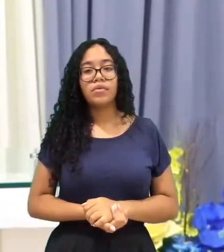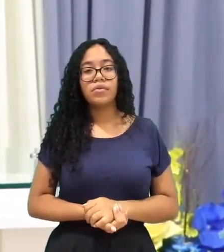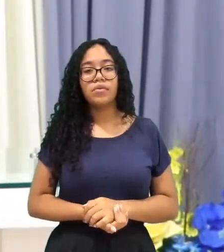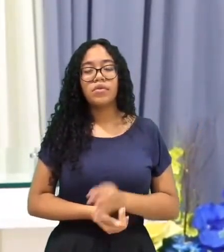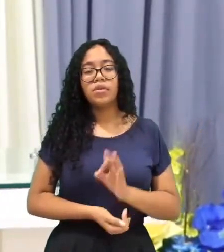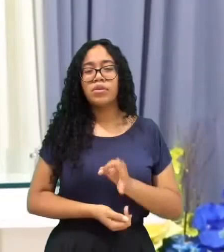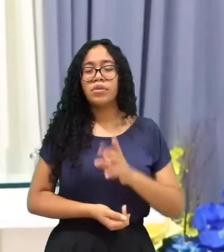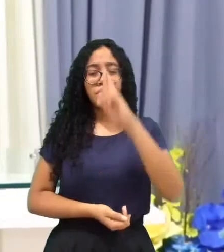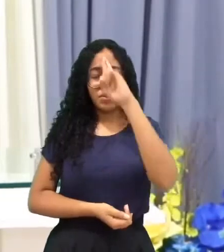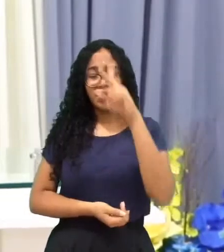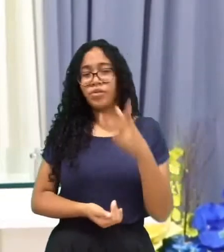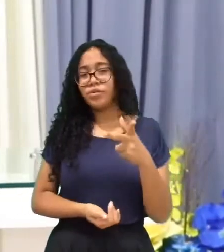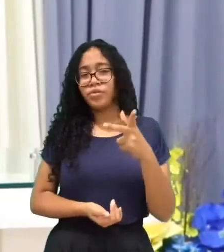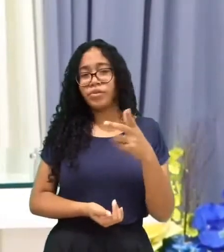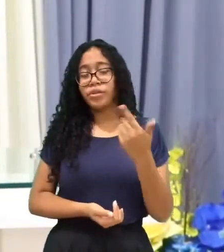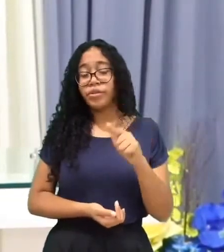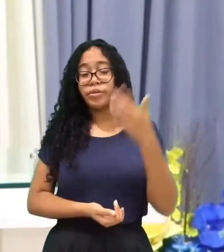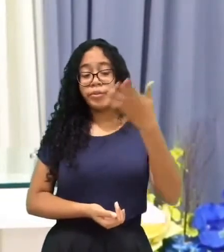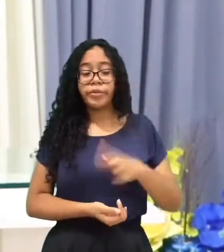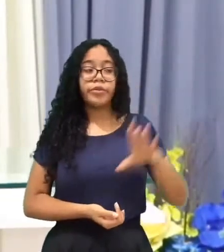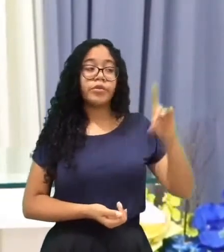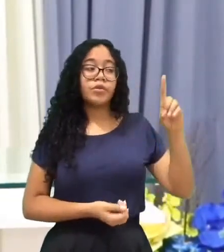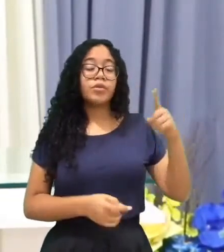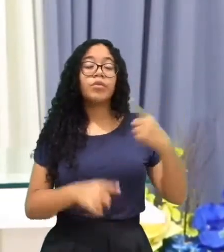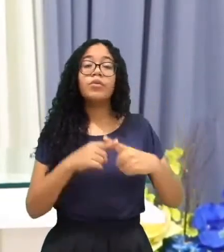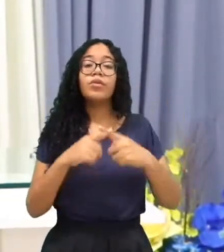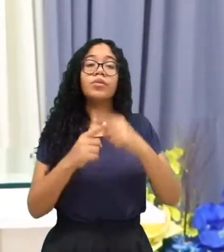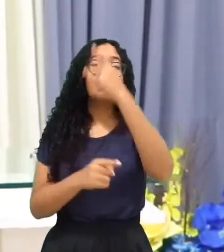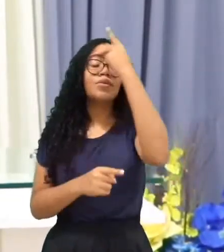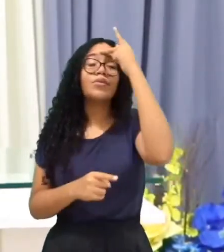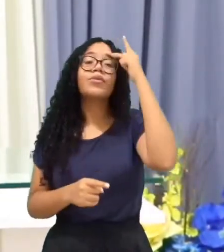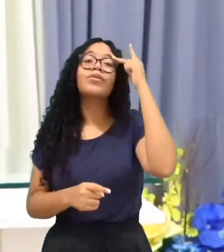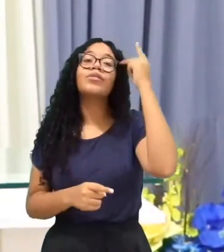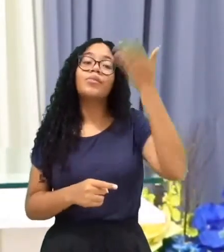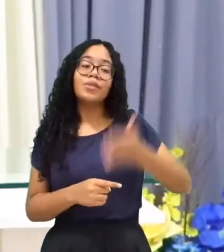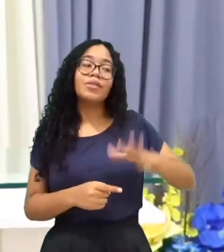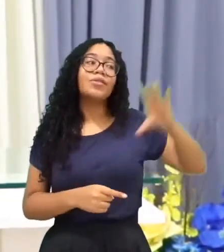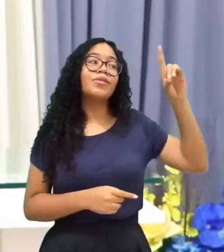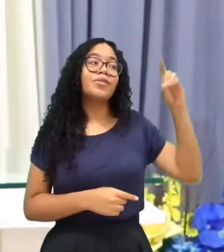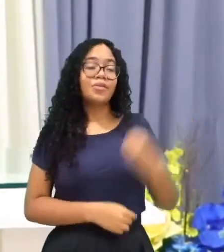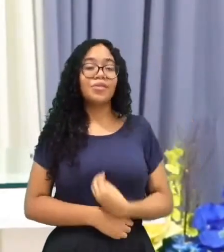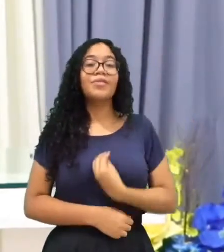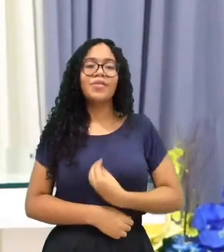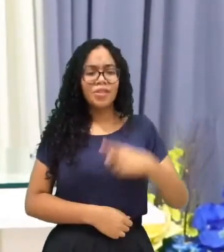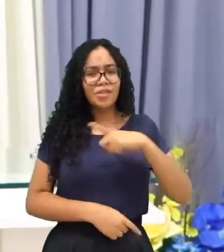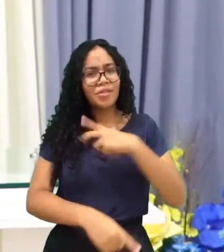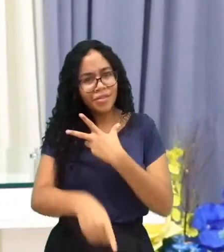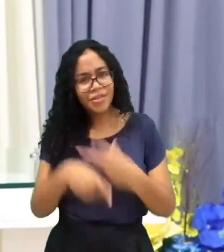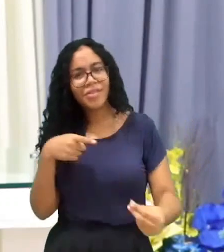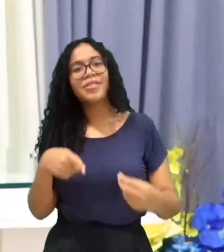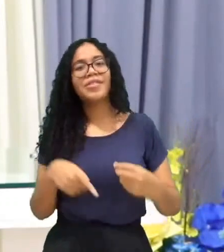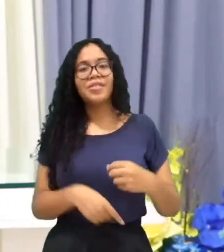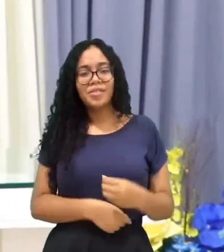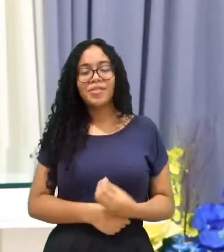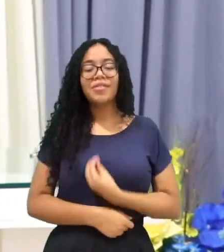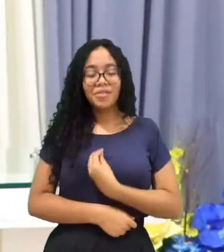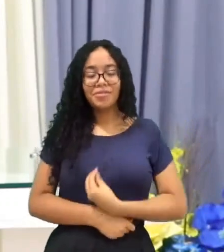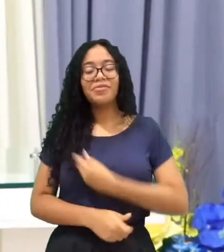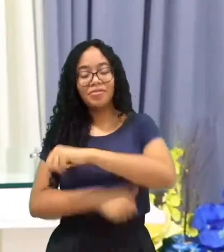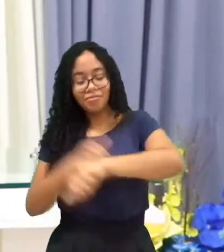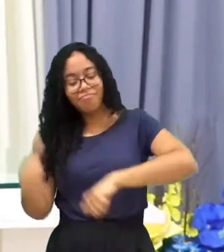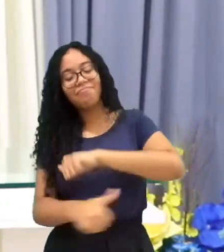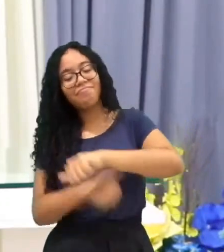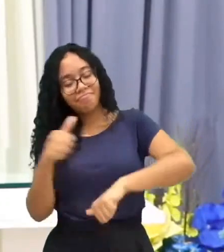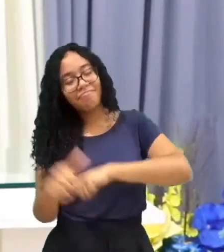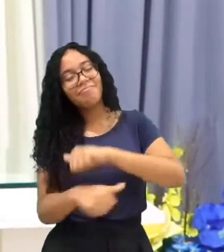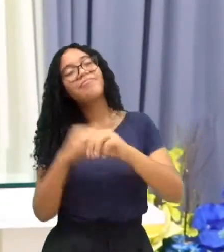não havia a presença de Deus. Porque quem tem presença de Deus na vida, tem vitória, tem vida nova. Louvado seja